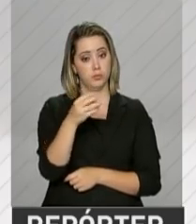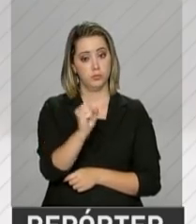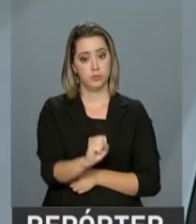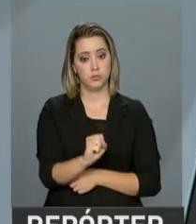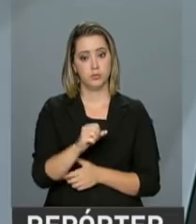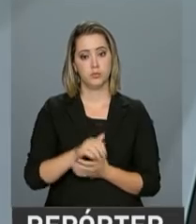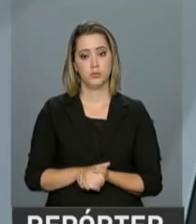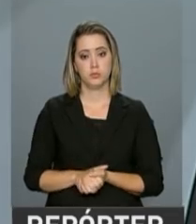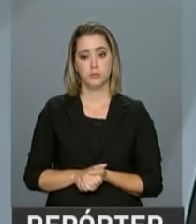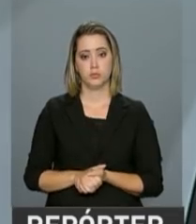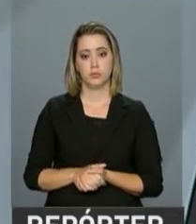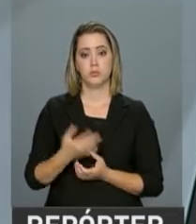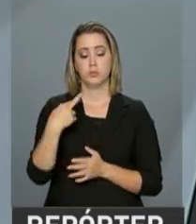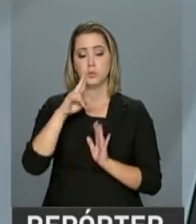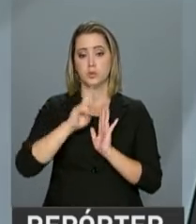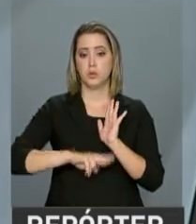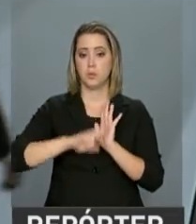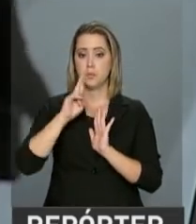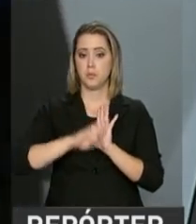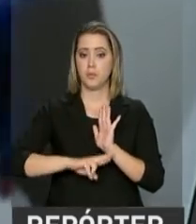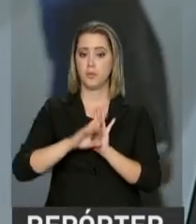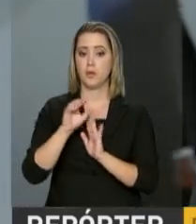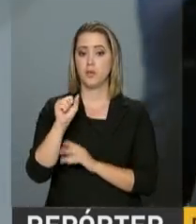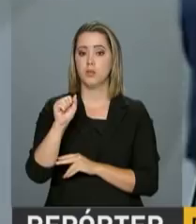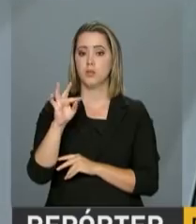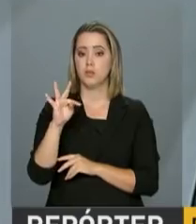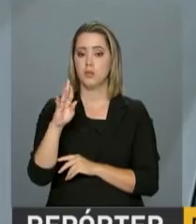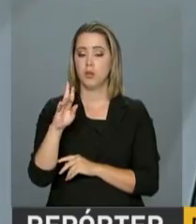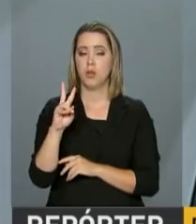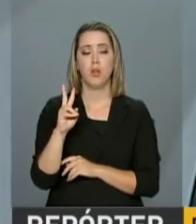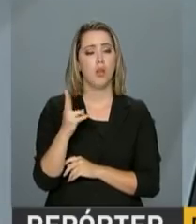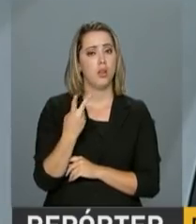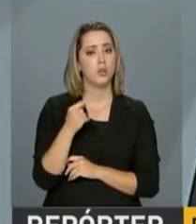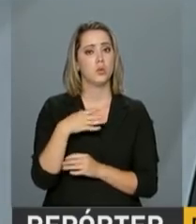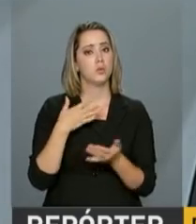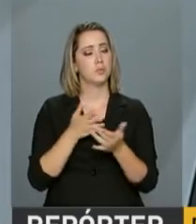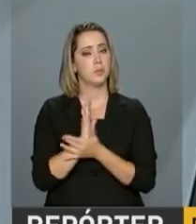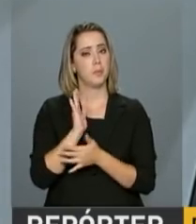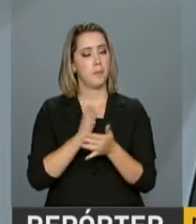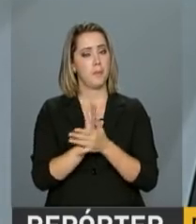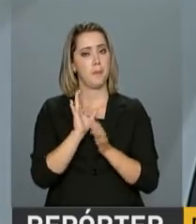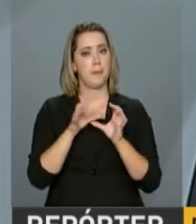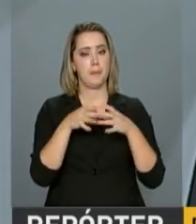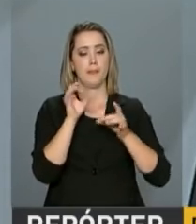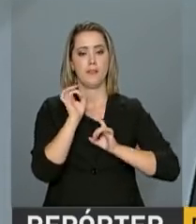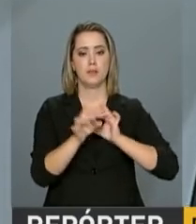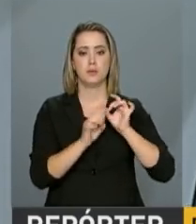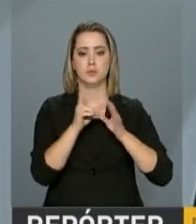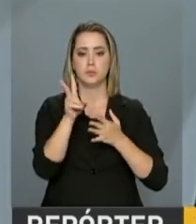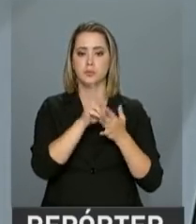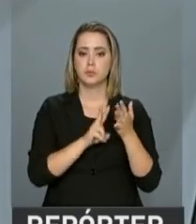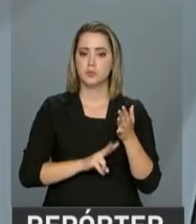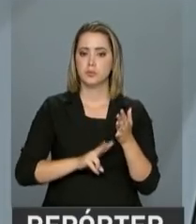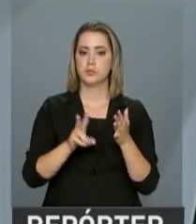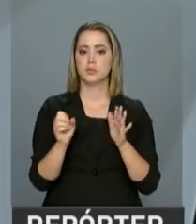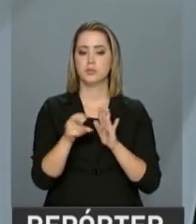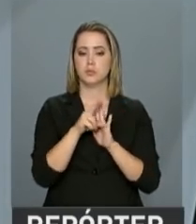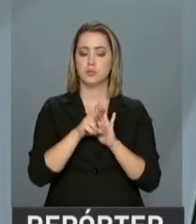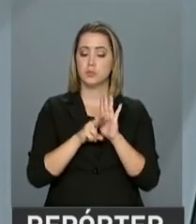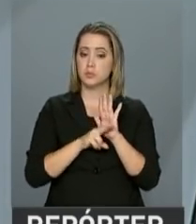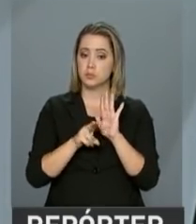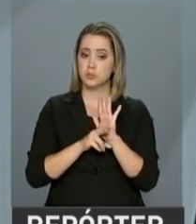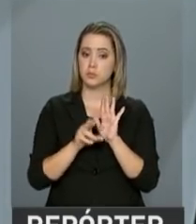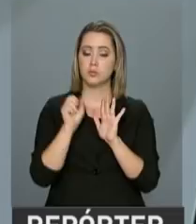2038 para o relatório do deputado Artur Maia ser aprovado na comissão especial que analisa a reforma da Previdência na